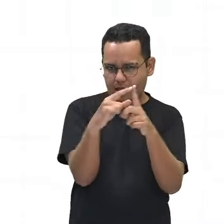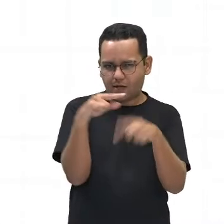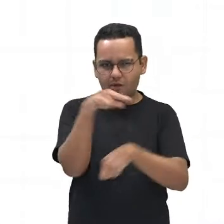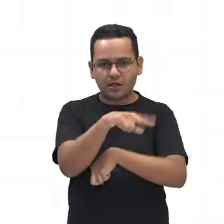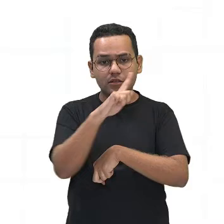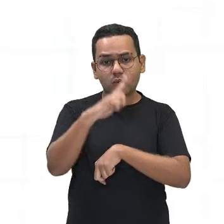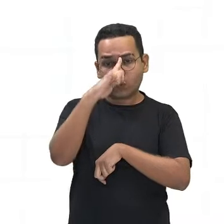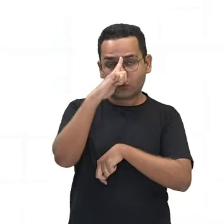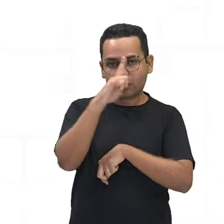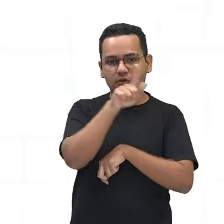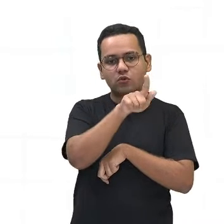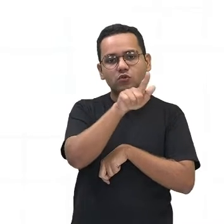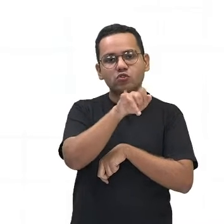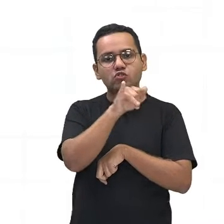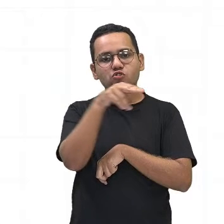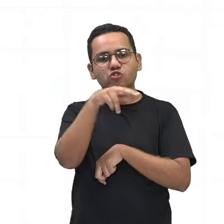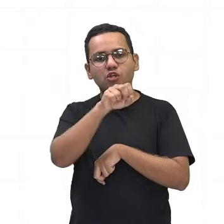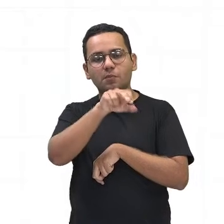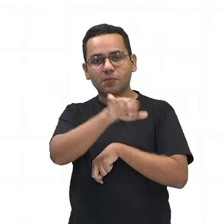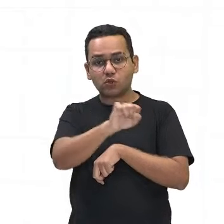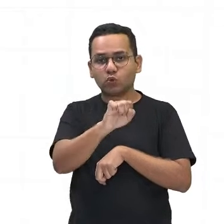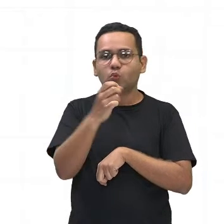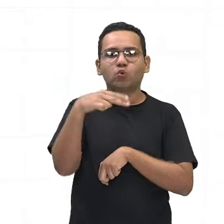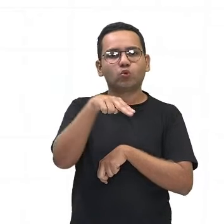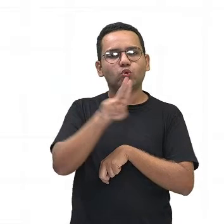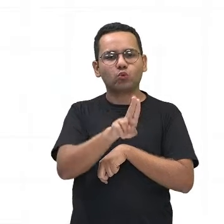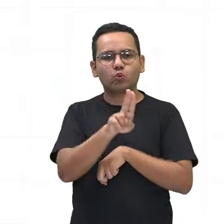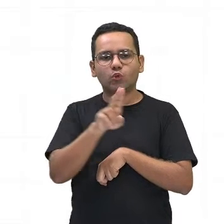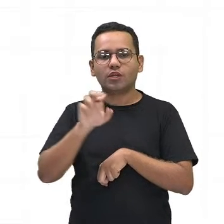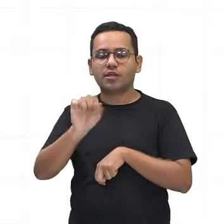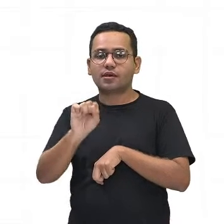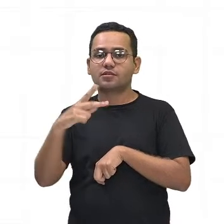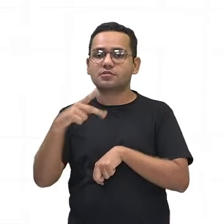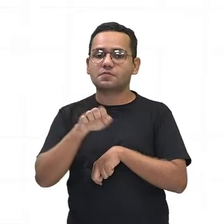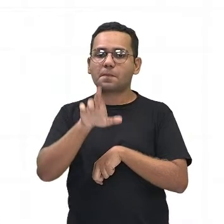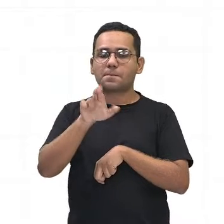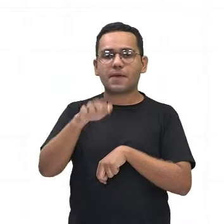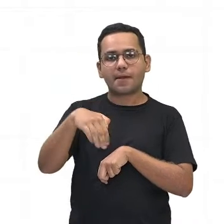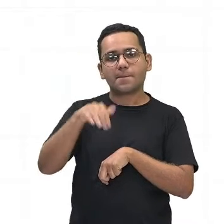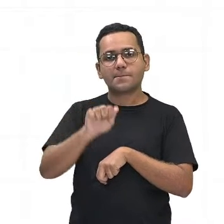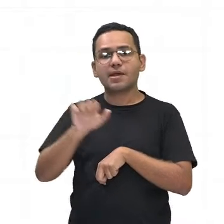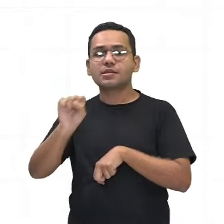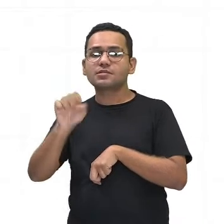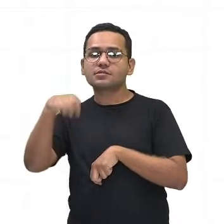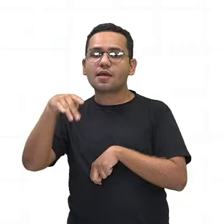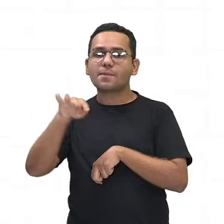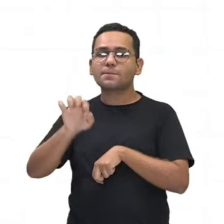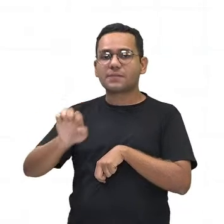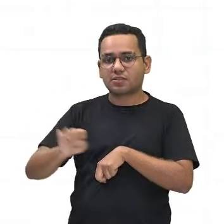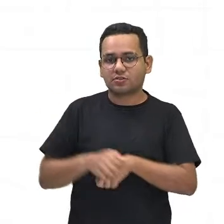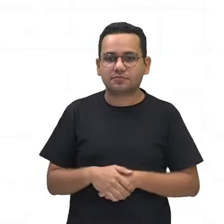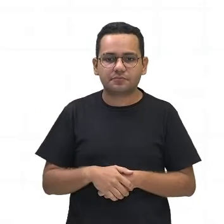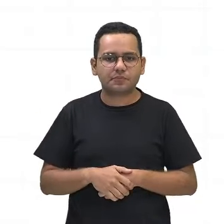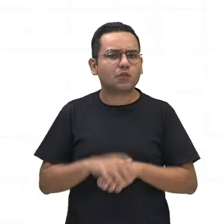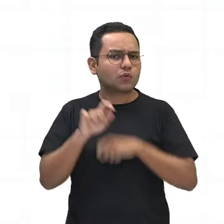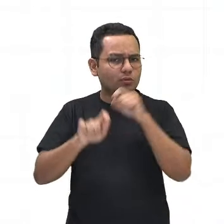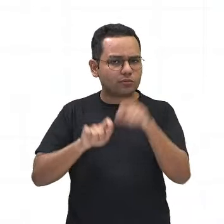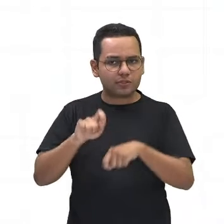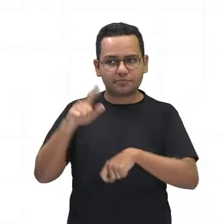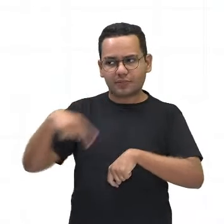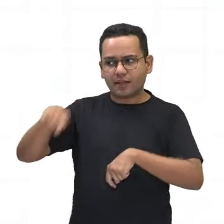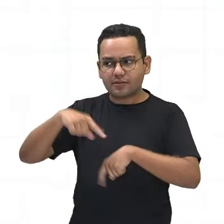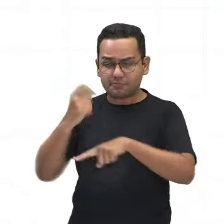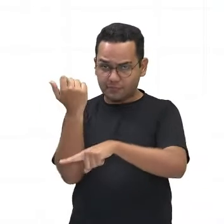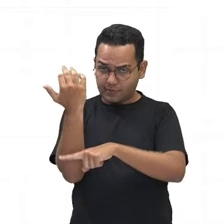gímeno, nu, e esperma, sementes. Então, são aí as plantas terrestres que